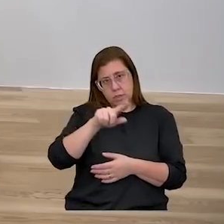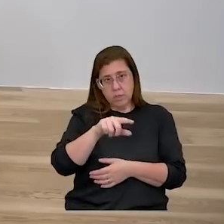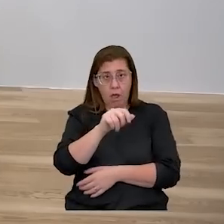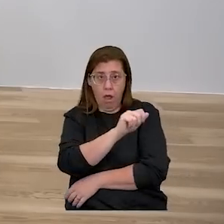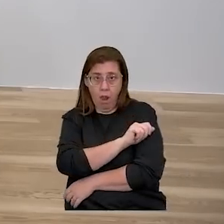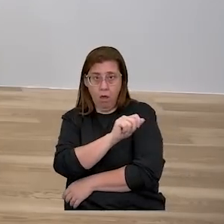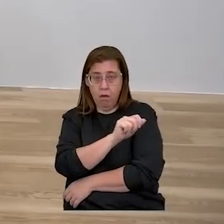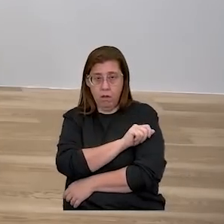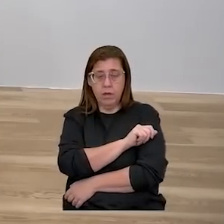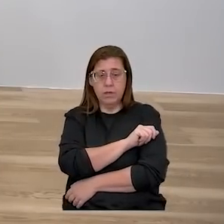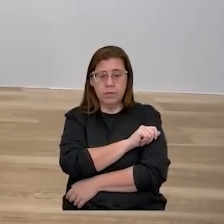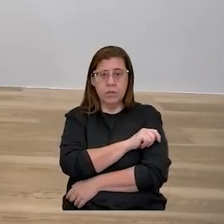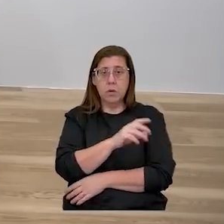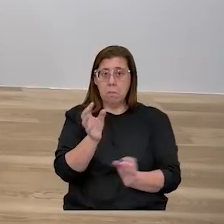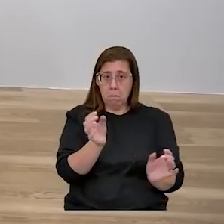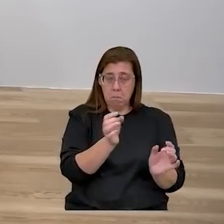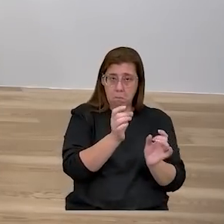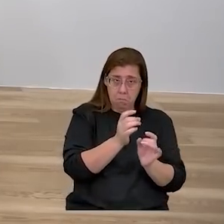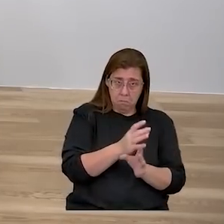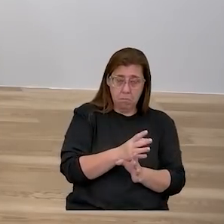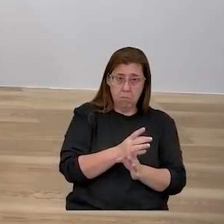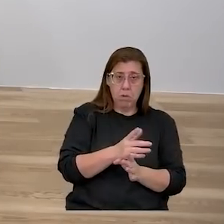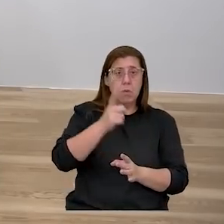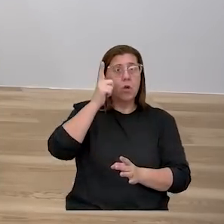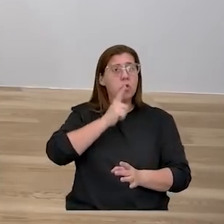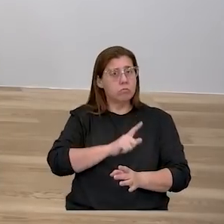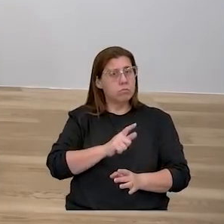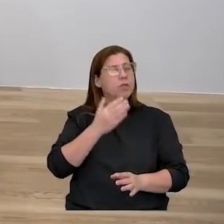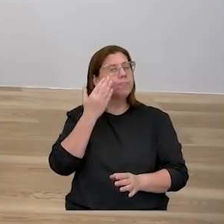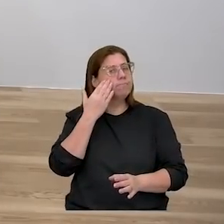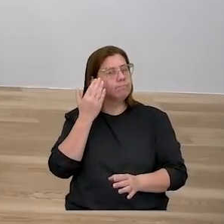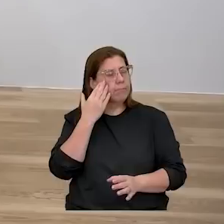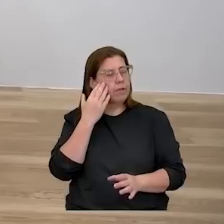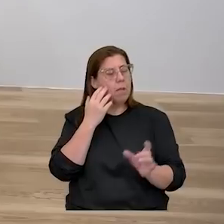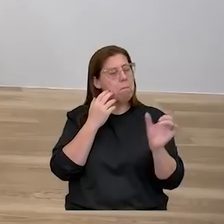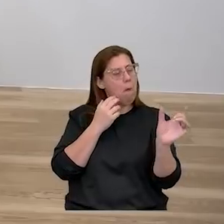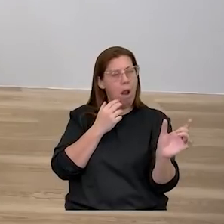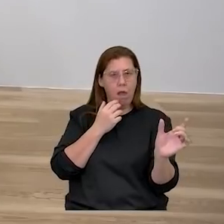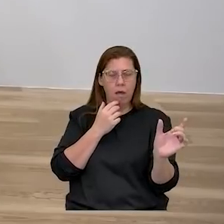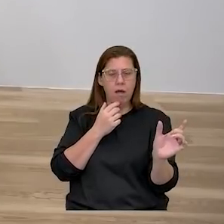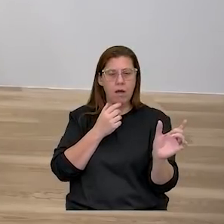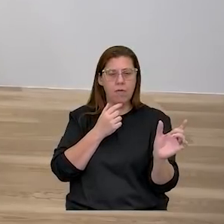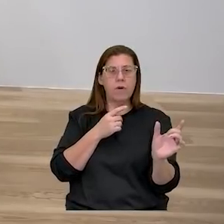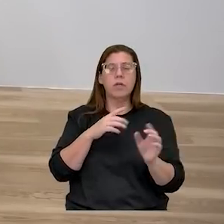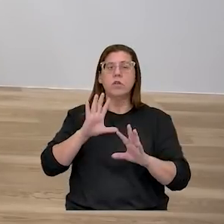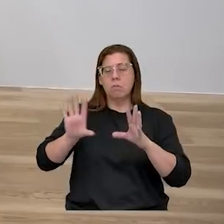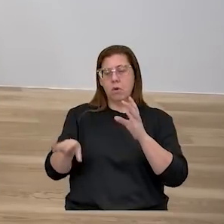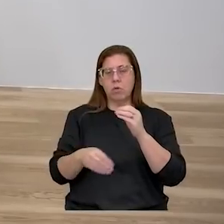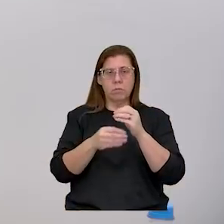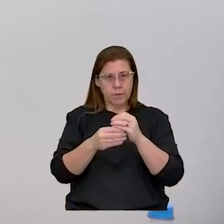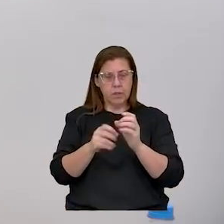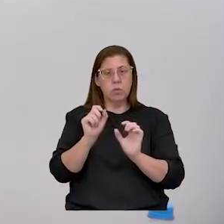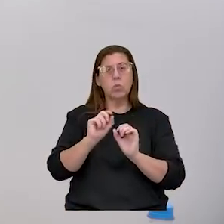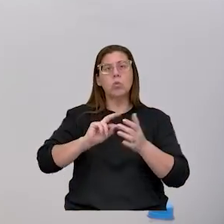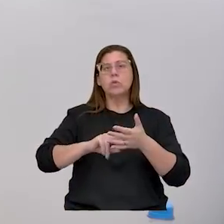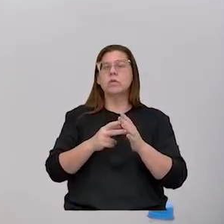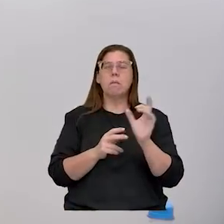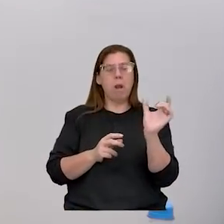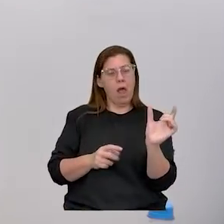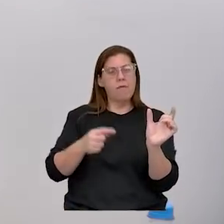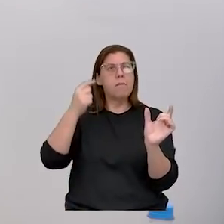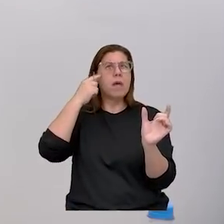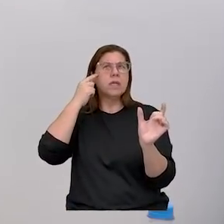acham? O que vocês acham, né? Não é legal elas falarem com a gente? Elas, eles, todos eles. Isso. Enquanto nós vamos continuar aí com o conteúdo,